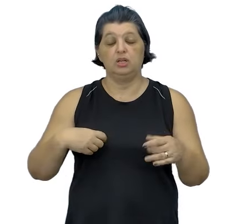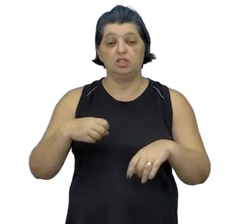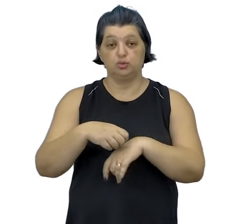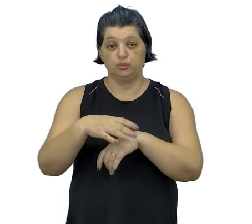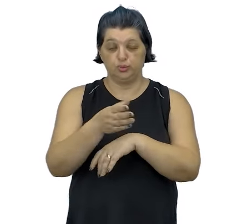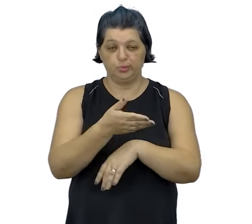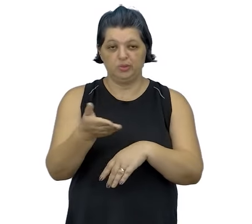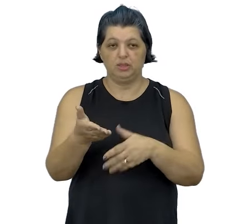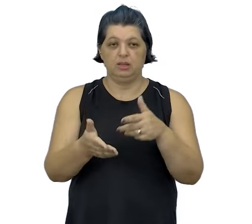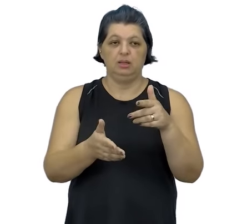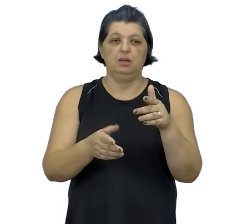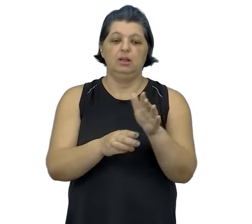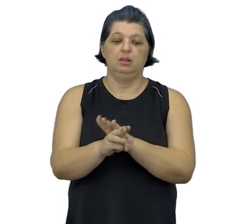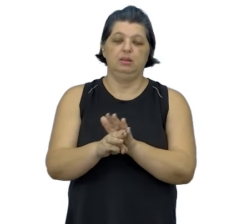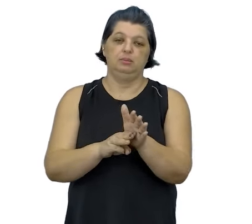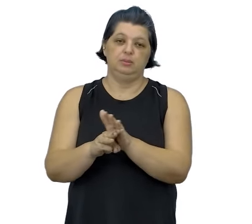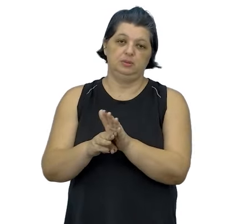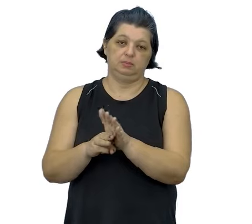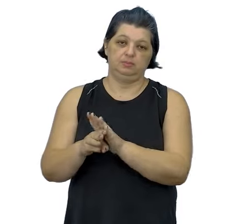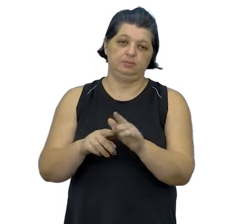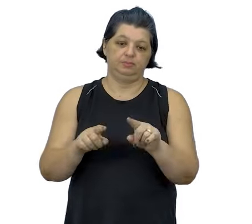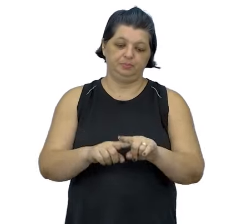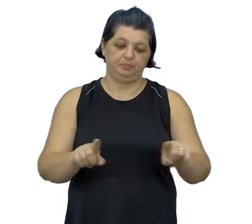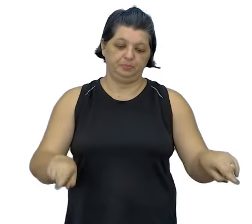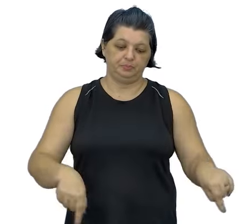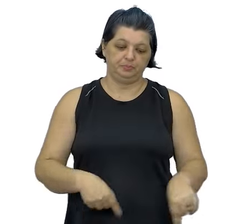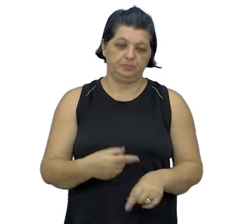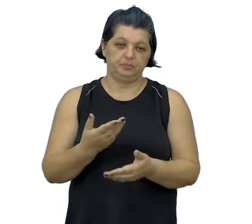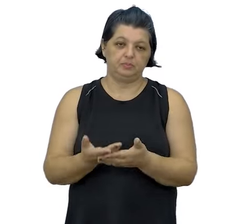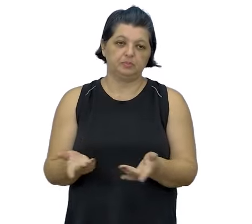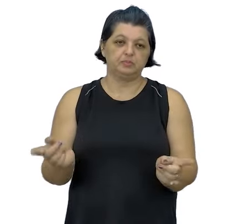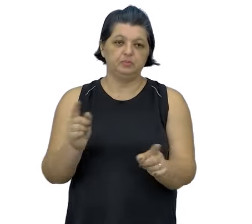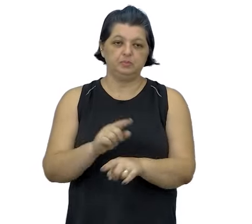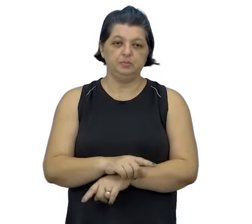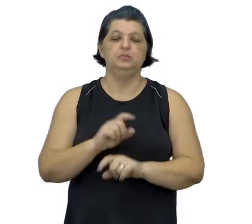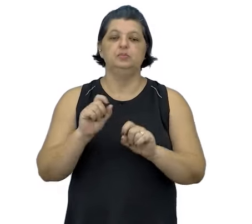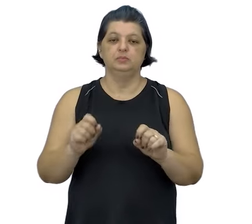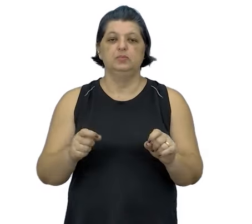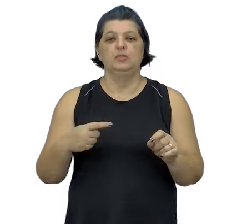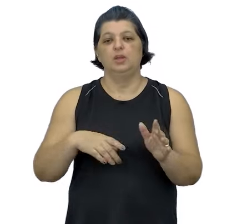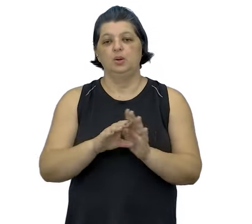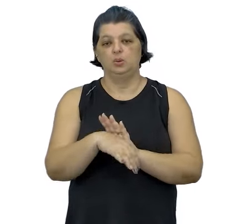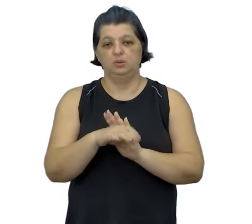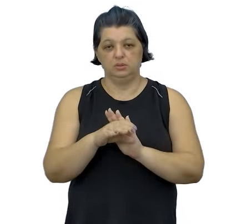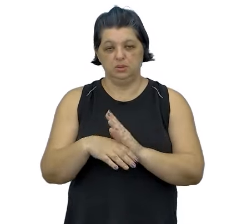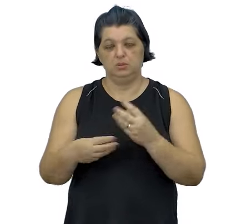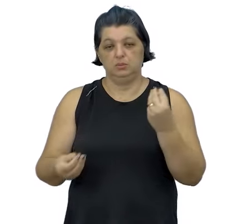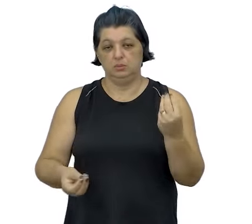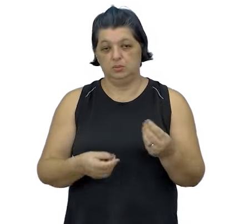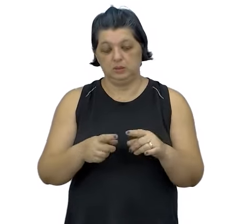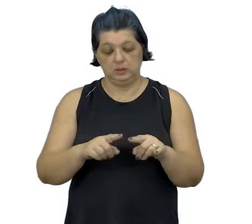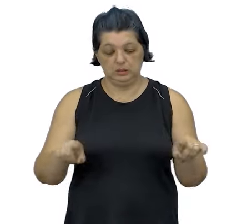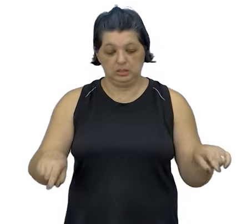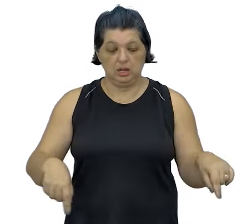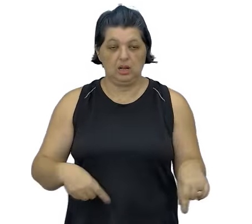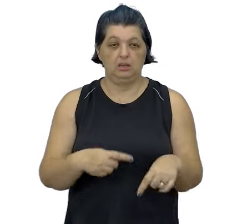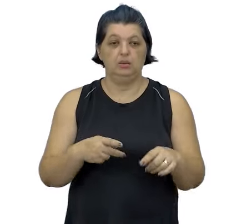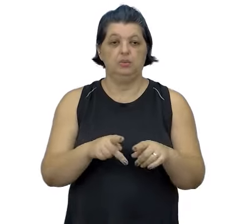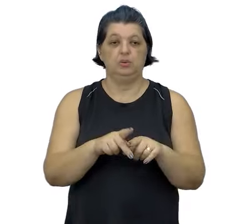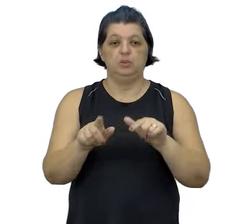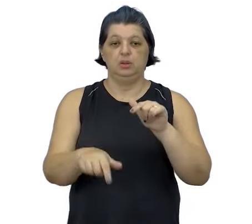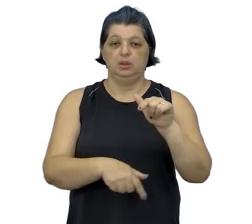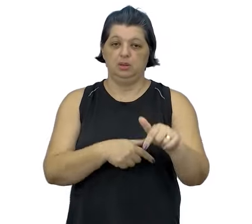vocês trabalhem com a metodologia da sala de aula invertida, né? Então eu quero ler esse conceito. A sala de aula torna-se o lugar de